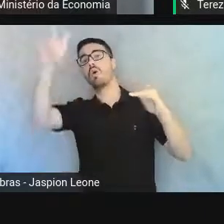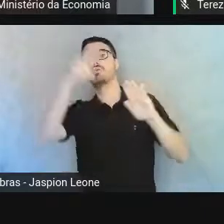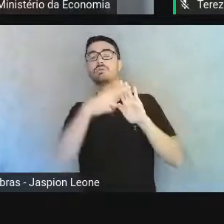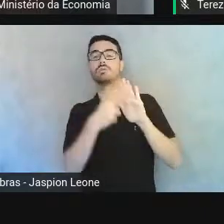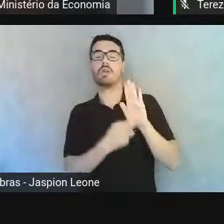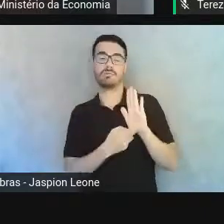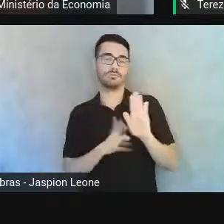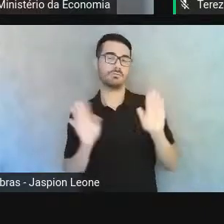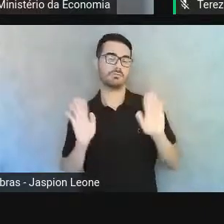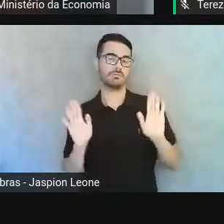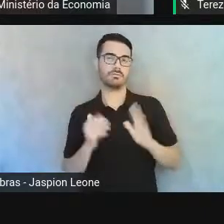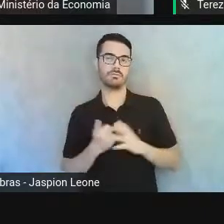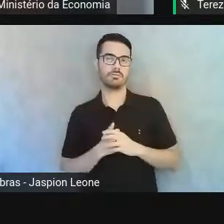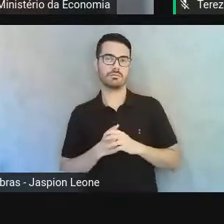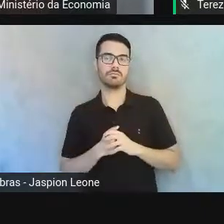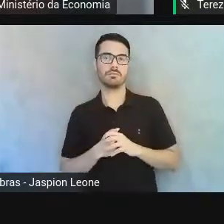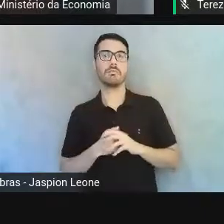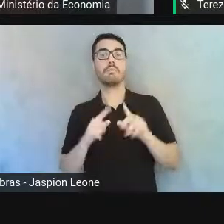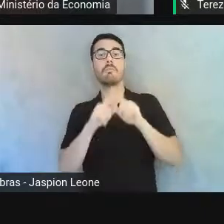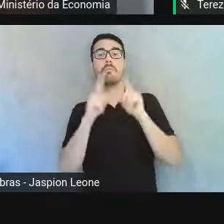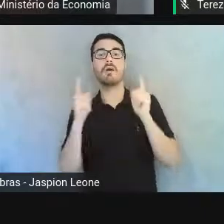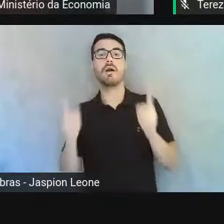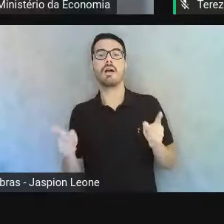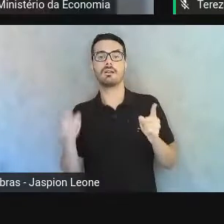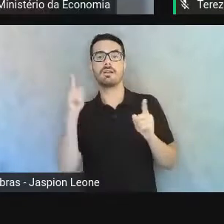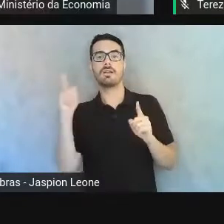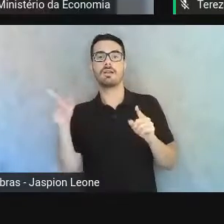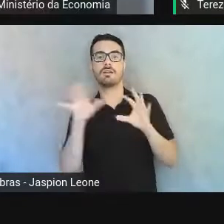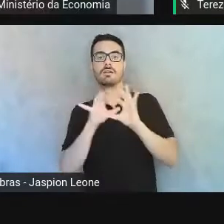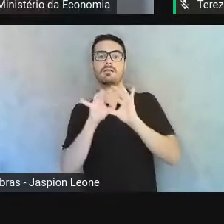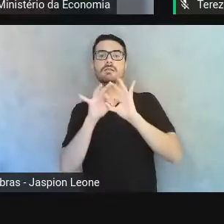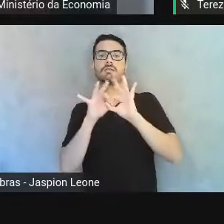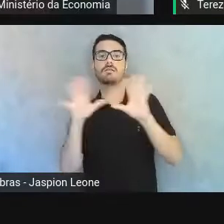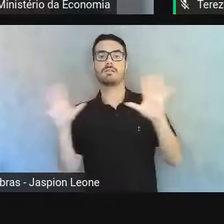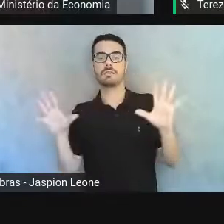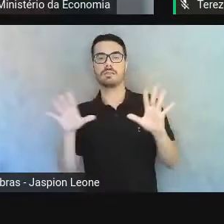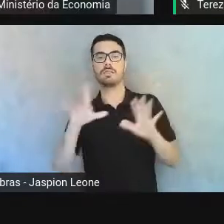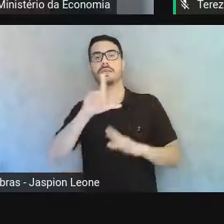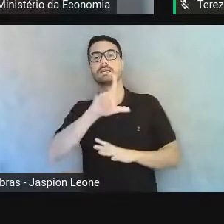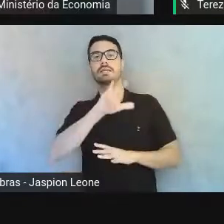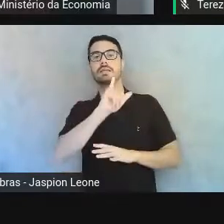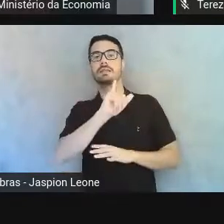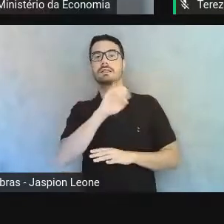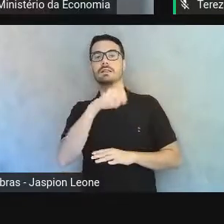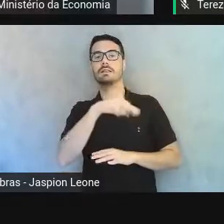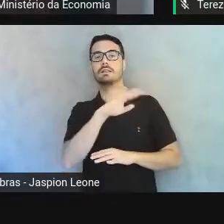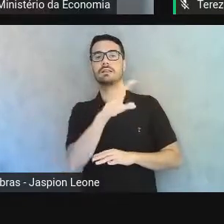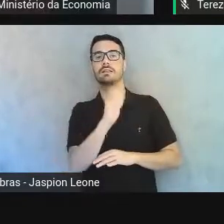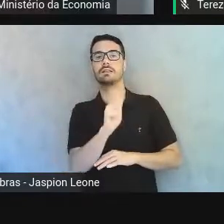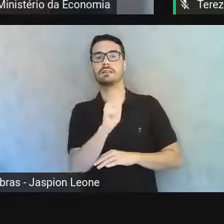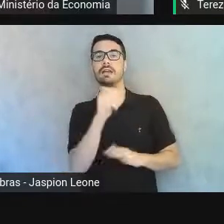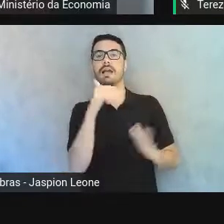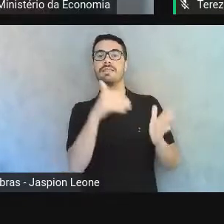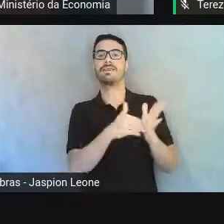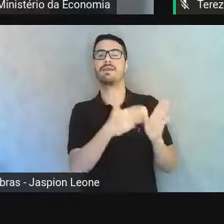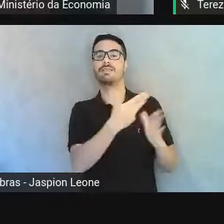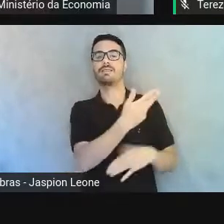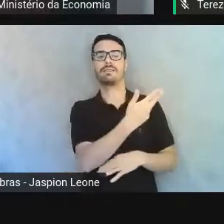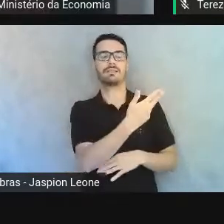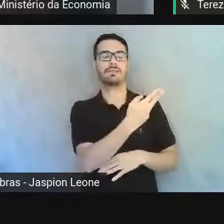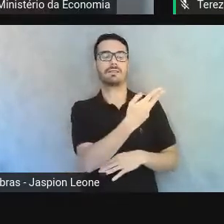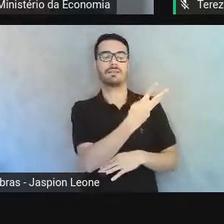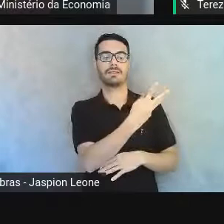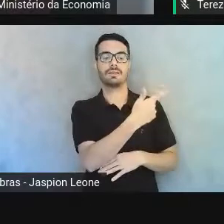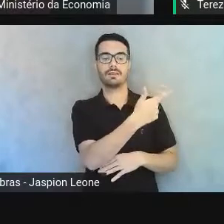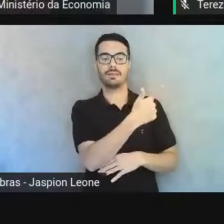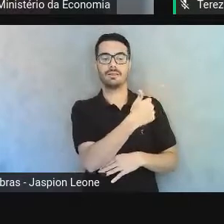né? No entanto, essa autorização, essa licença para gastar, vai até 31 de dezembro deste